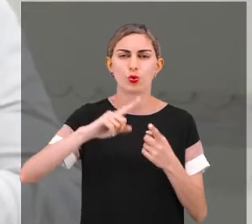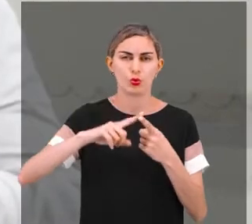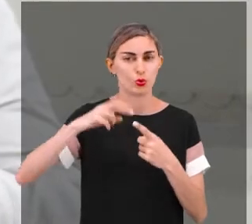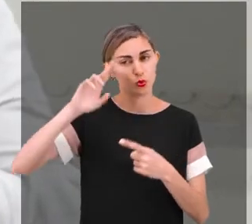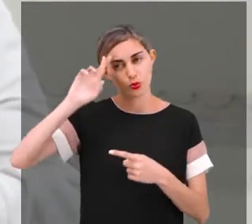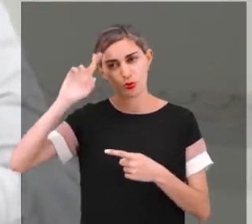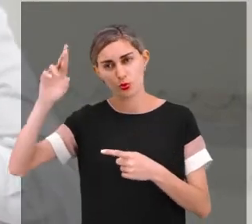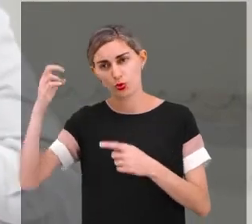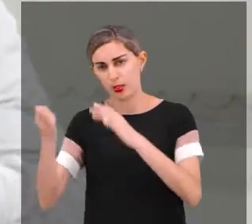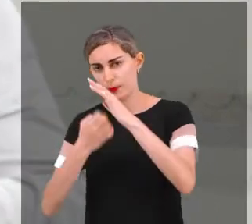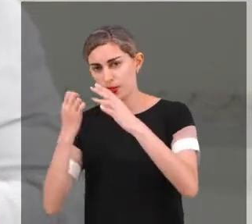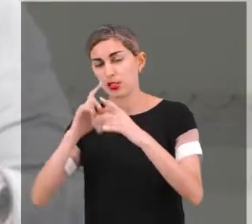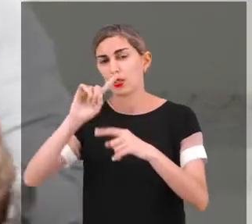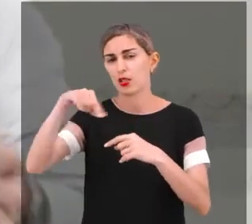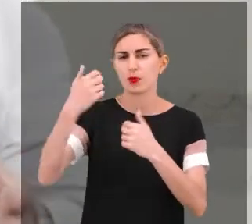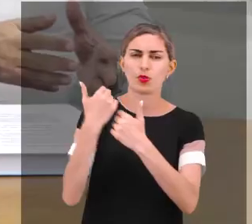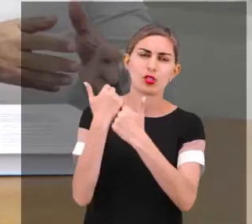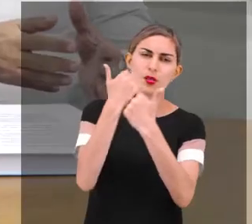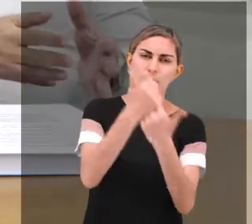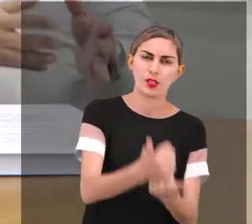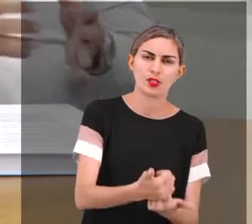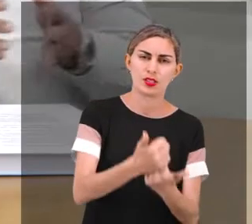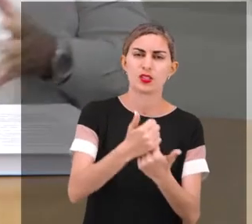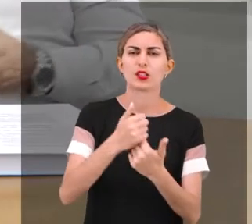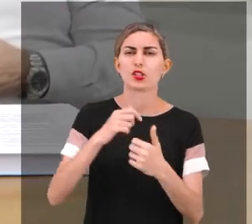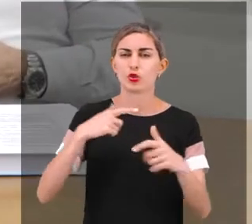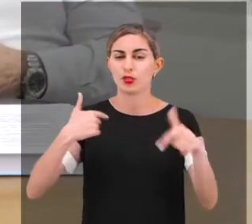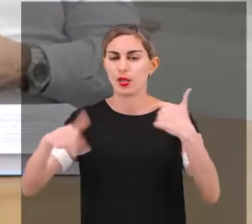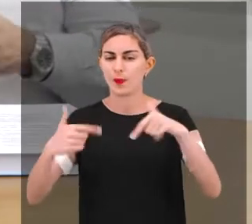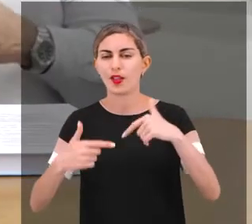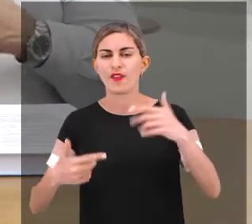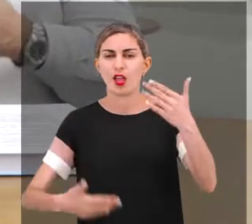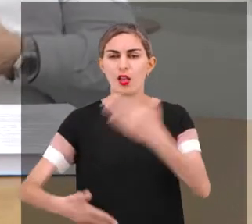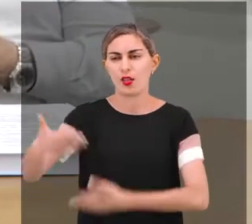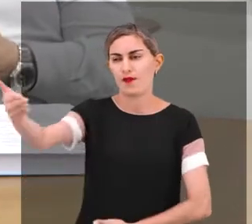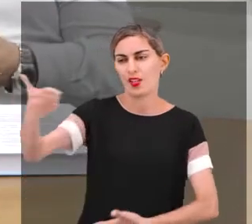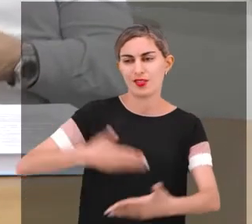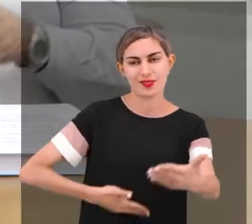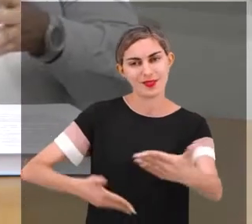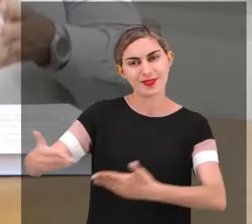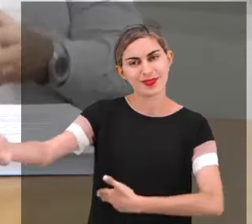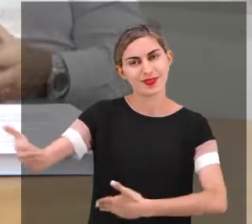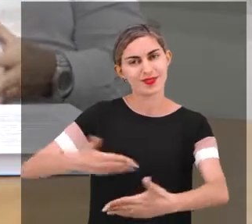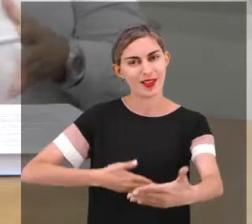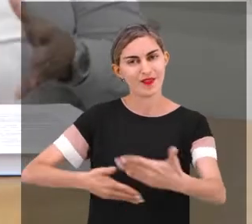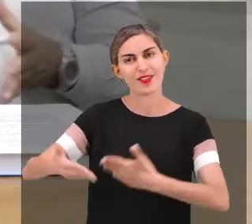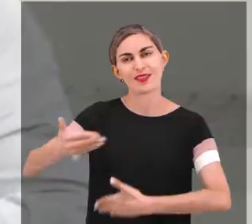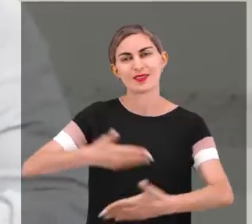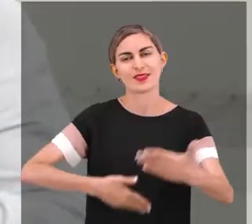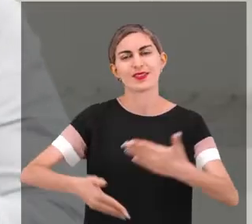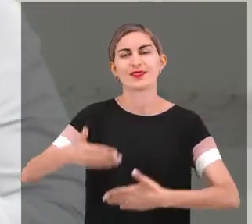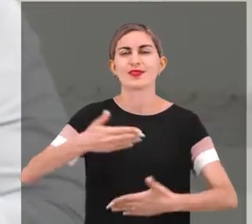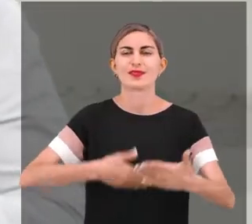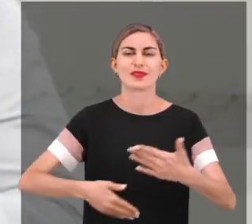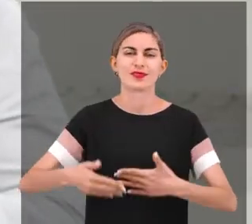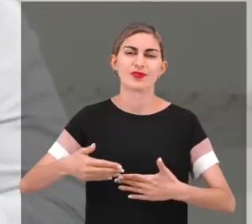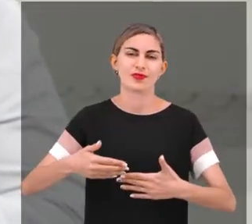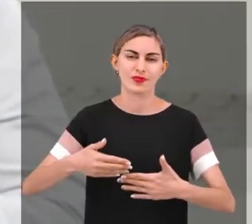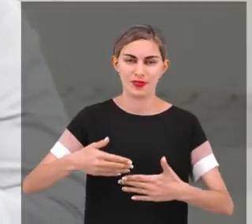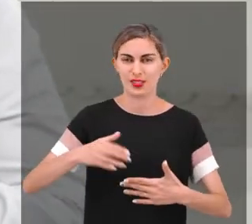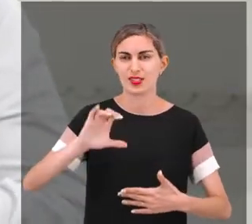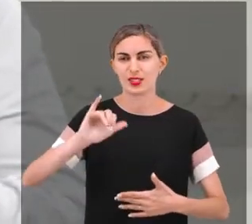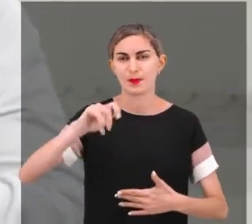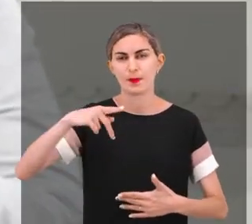outro mandato, o presidente é o representante do trabalhador. Então, há um revezamento na presidência da CIPA-TP,